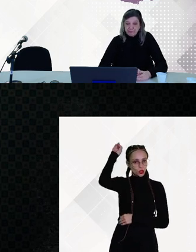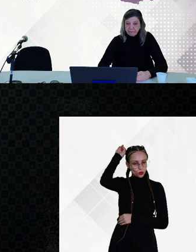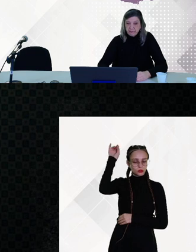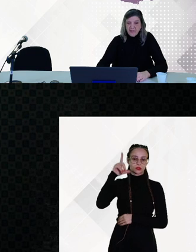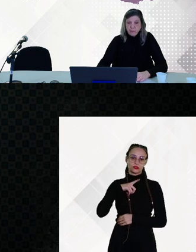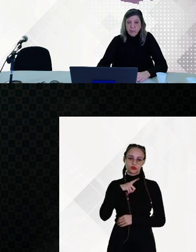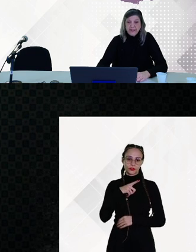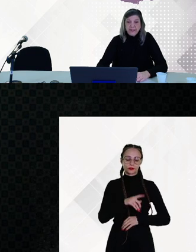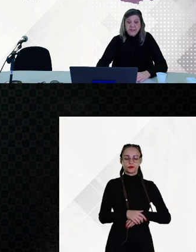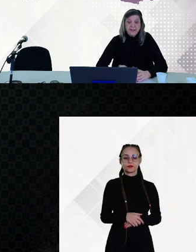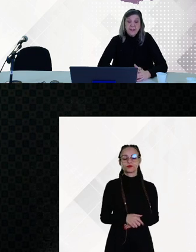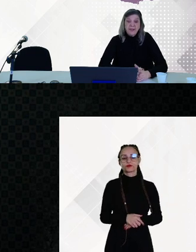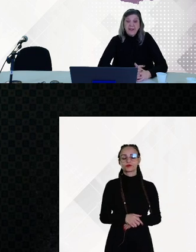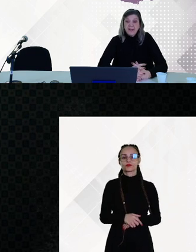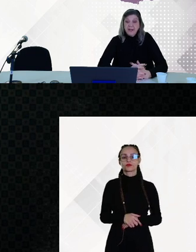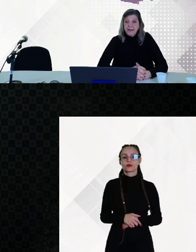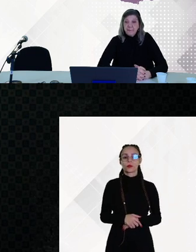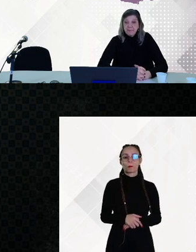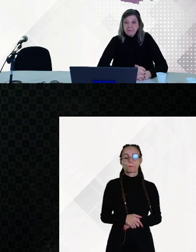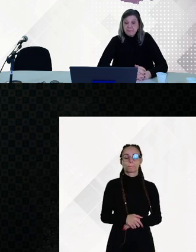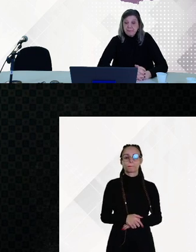dificuldade. Bom, aqui